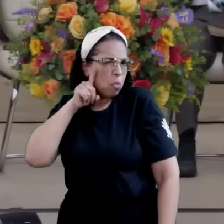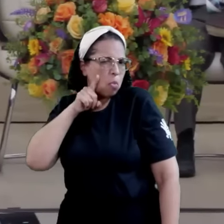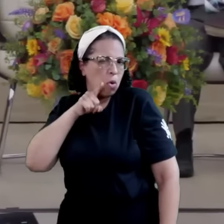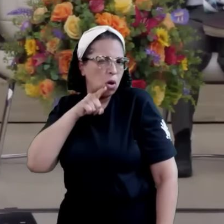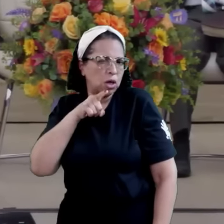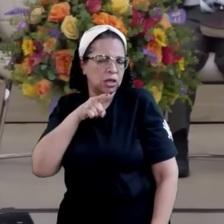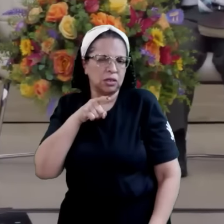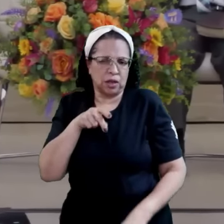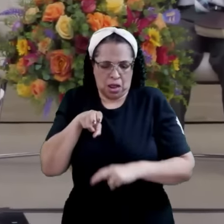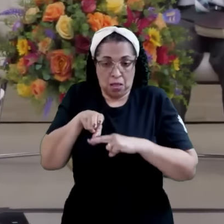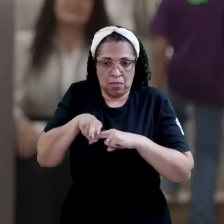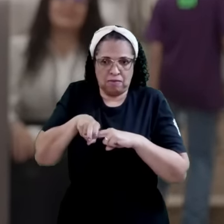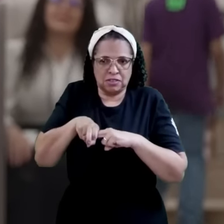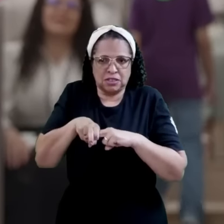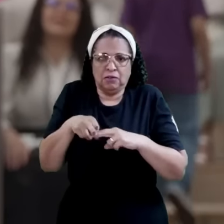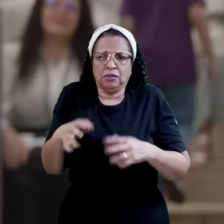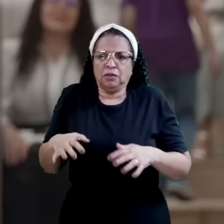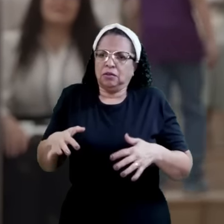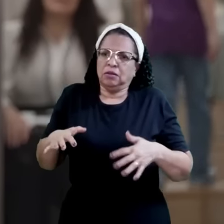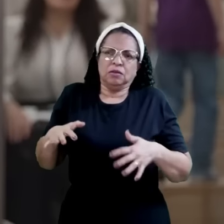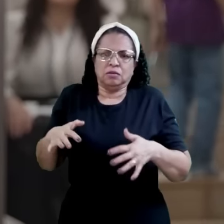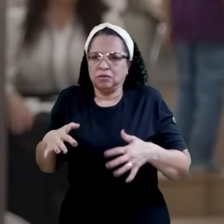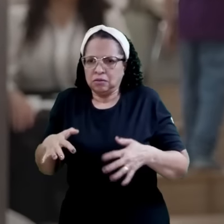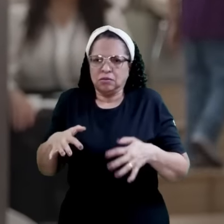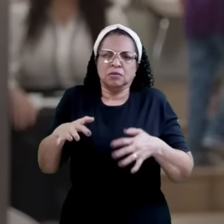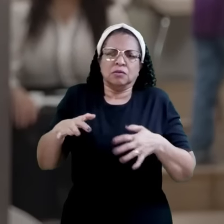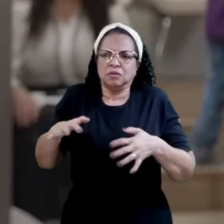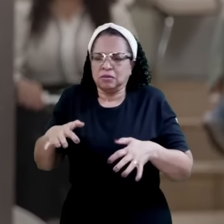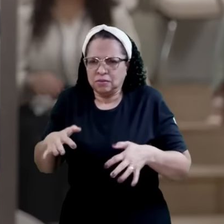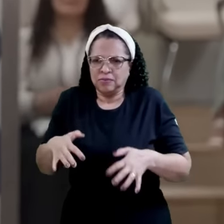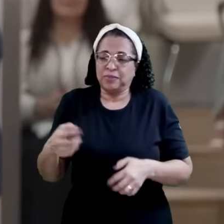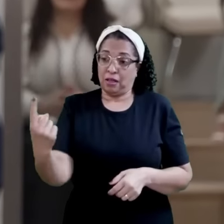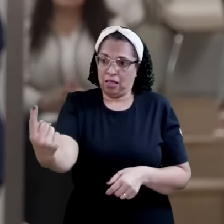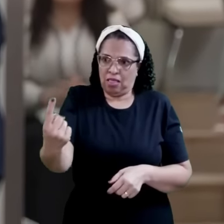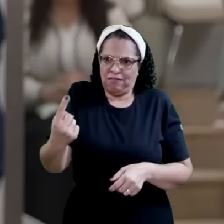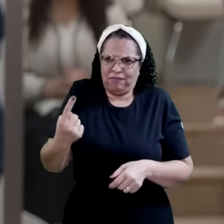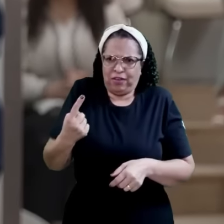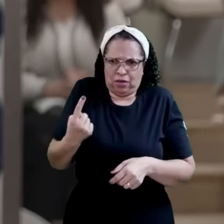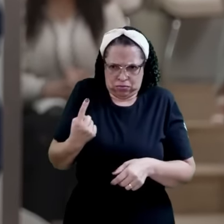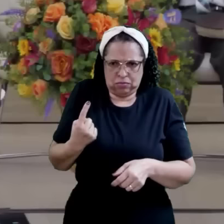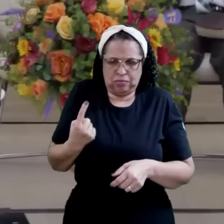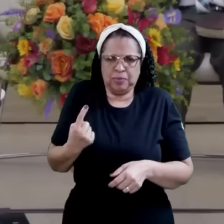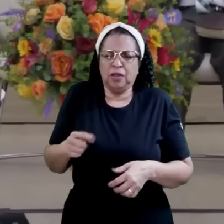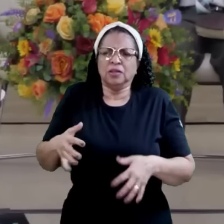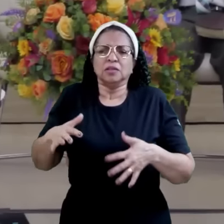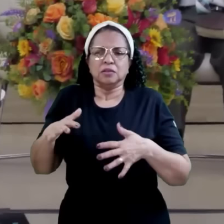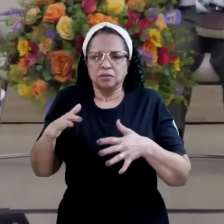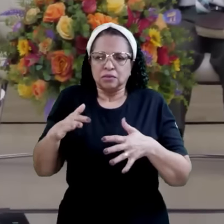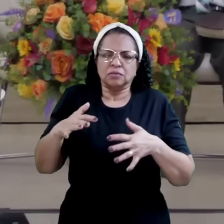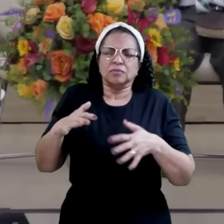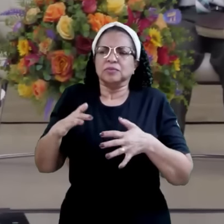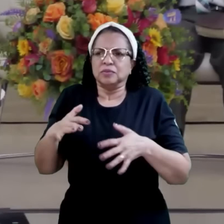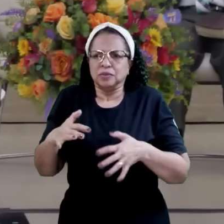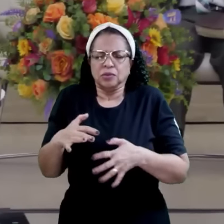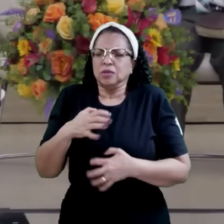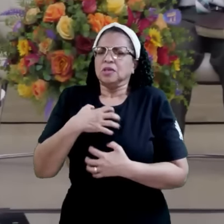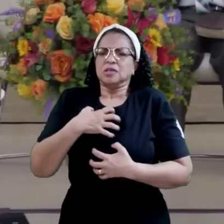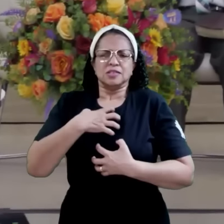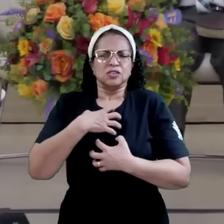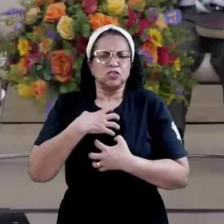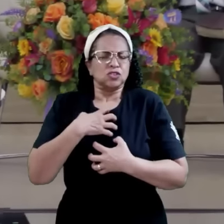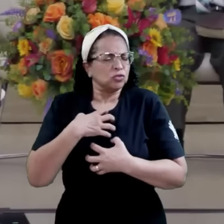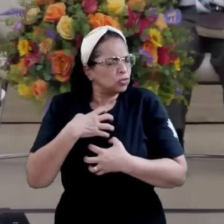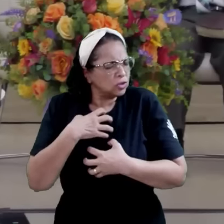tanto aqui no pé do altar que a impressão que dava que ela não ia ficar de pé todo mundo entendeu que a igreja que Jesus estava falando com ela principalmente a